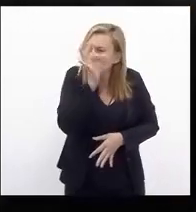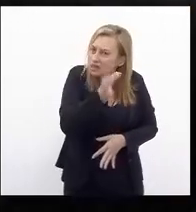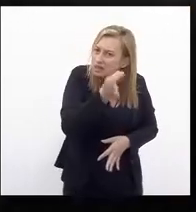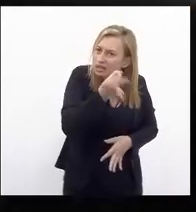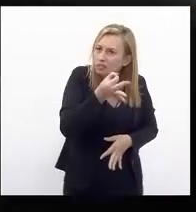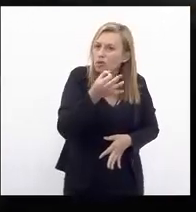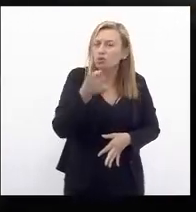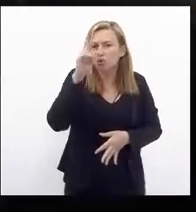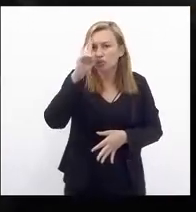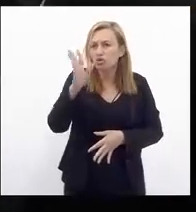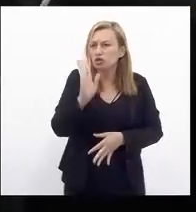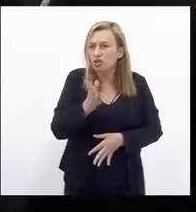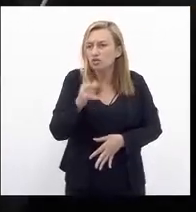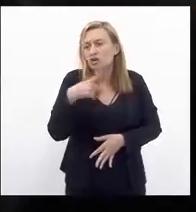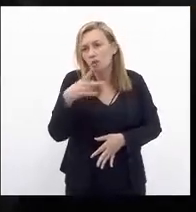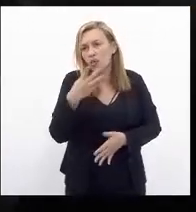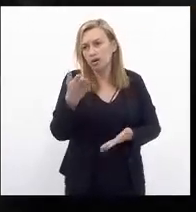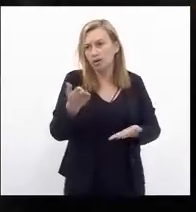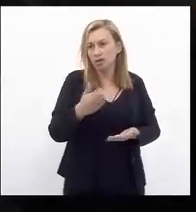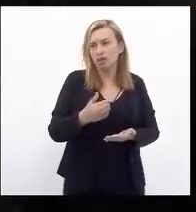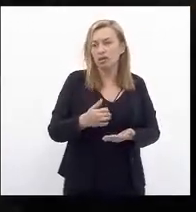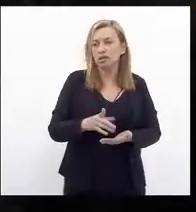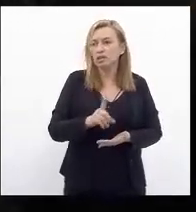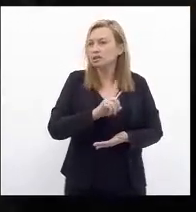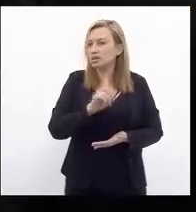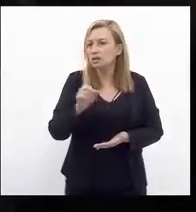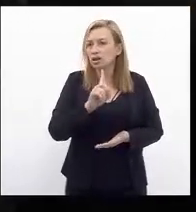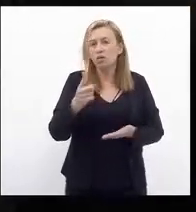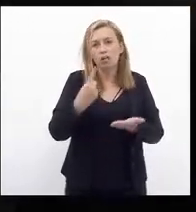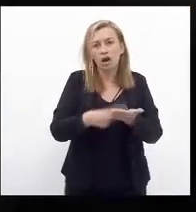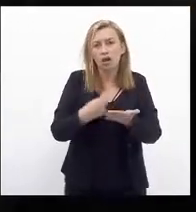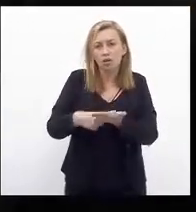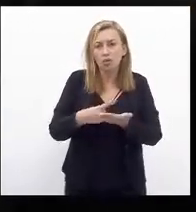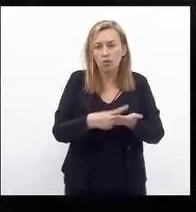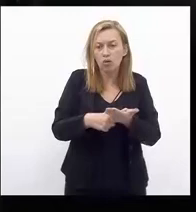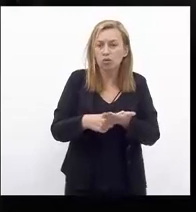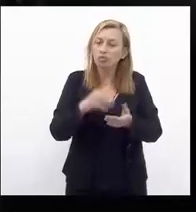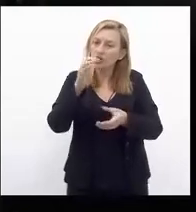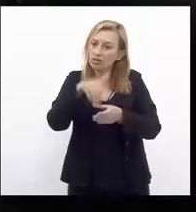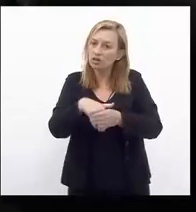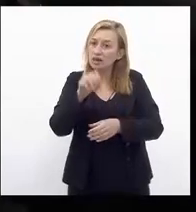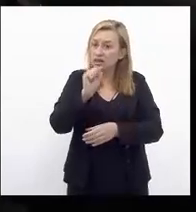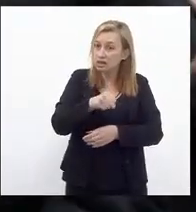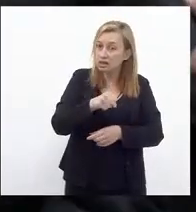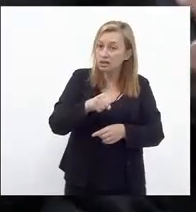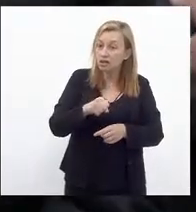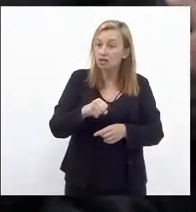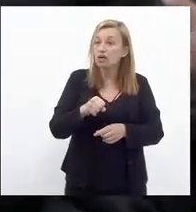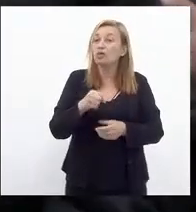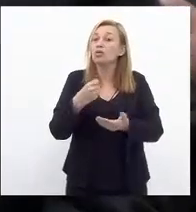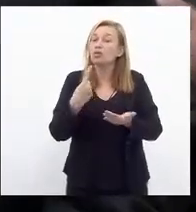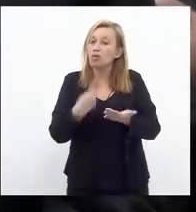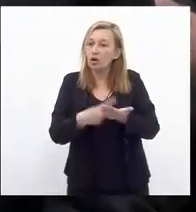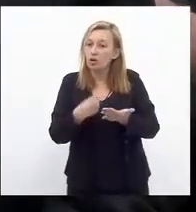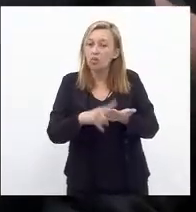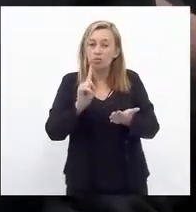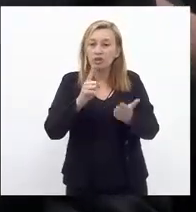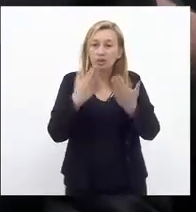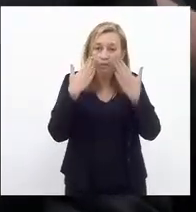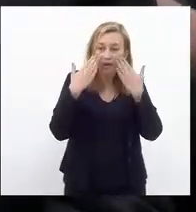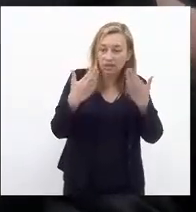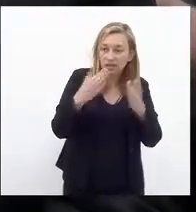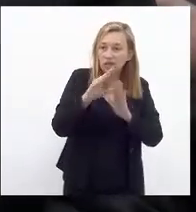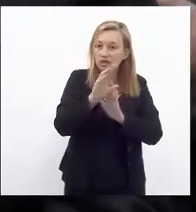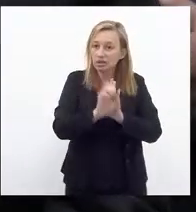exatamente como o senhor já disse aqui que não foi feito acordo para votar assim o acordo foi para não apresentar